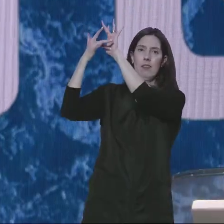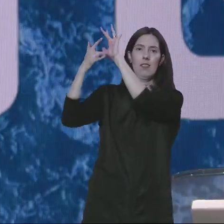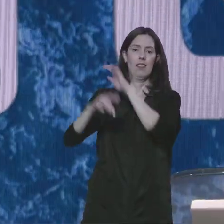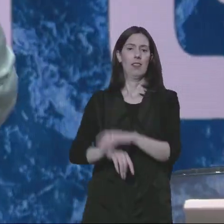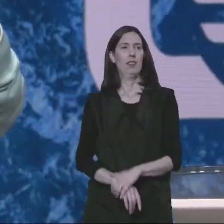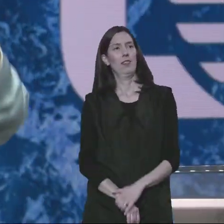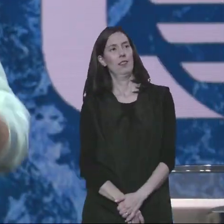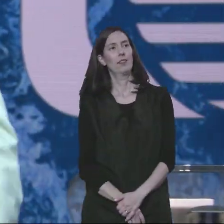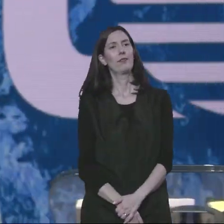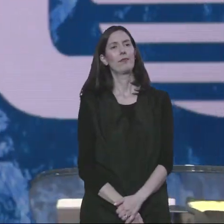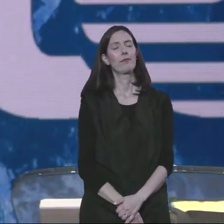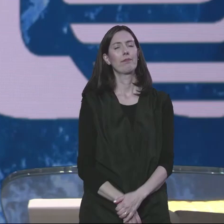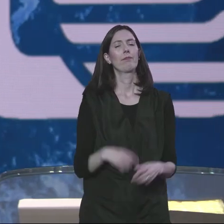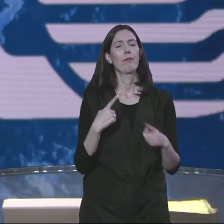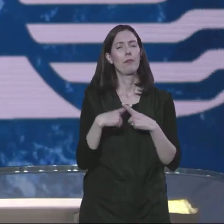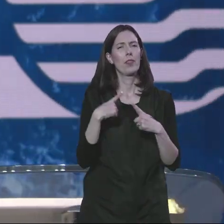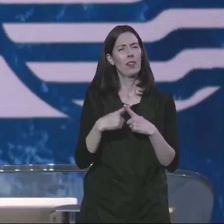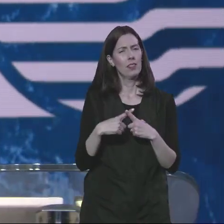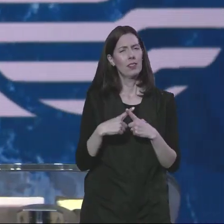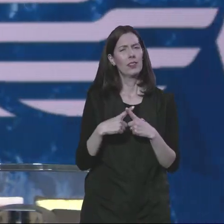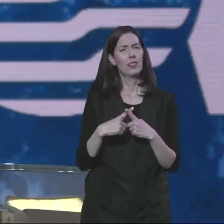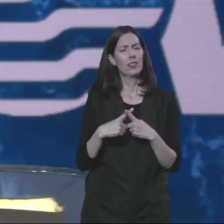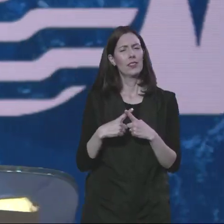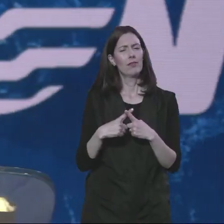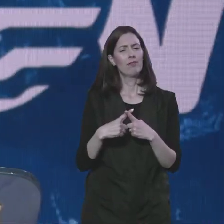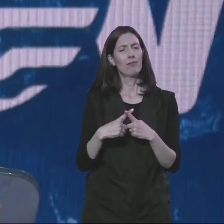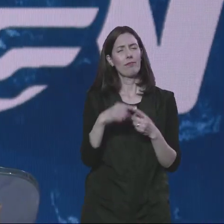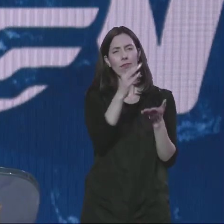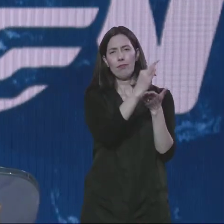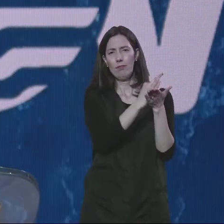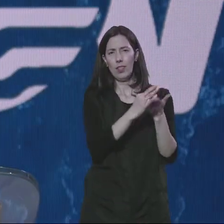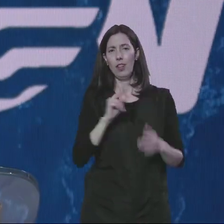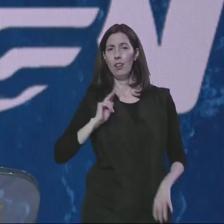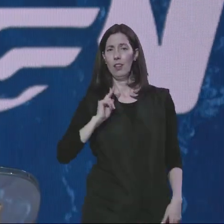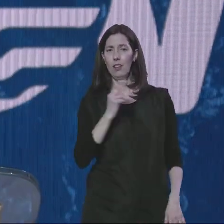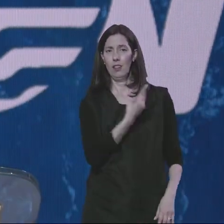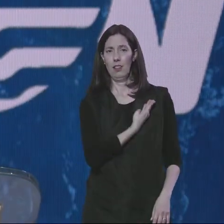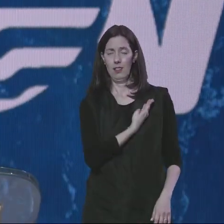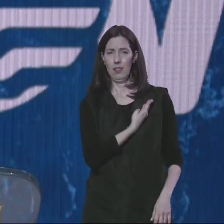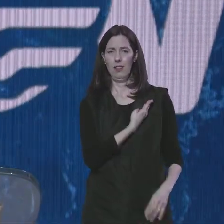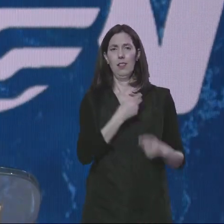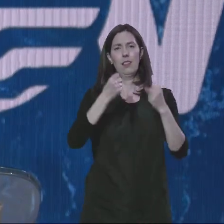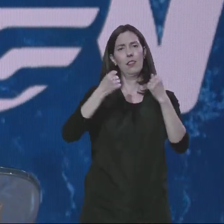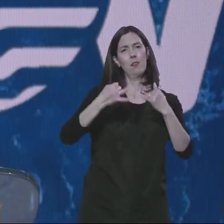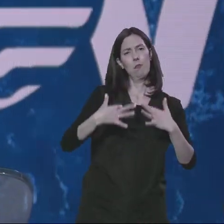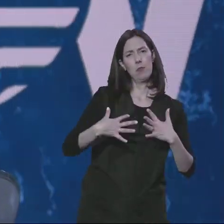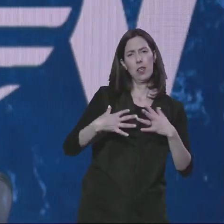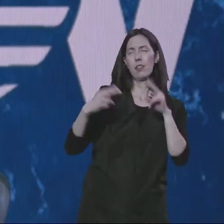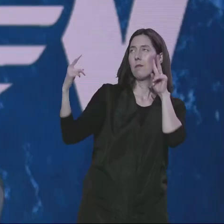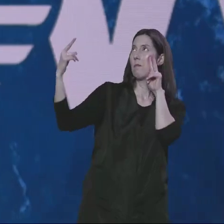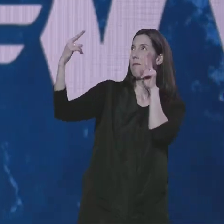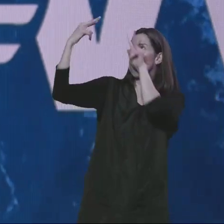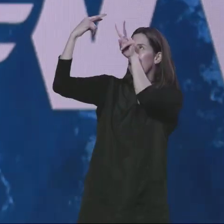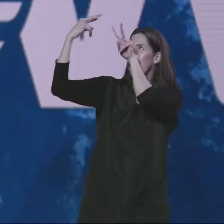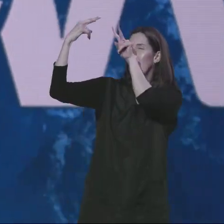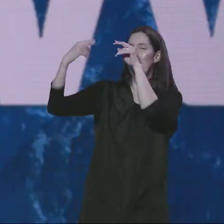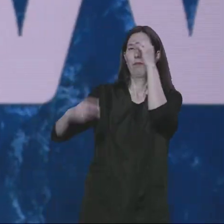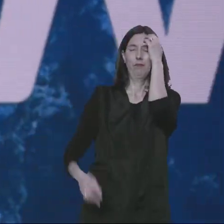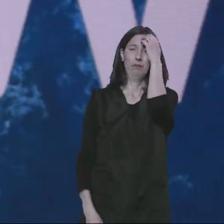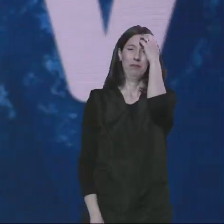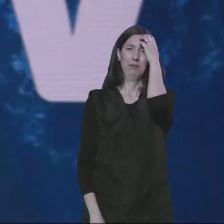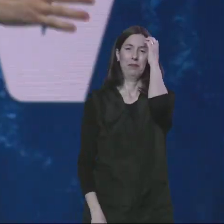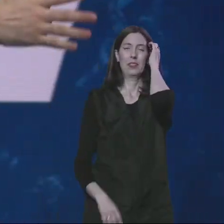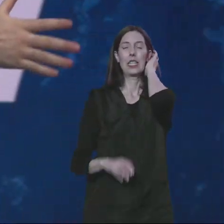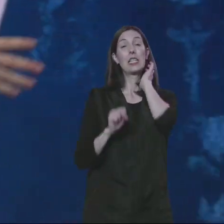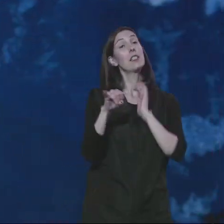Porque esse texto, ele fala sobre fixar os olhos em Jesus. Se você